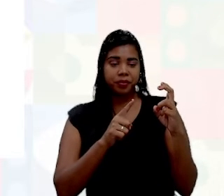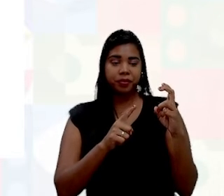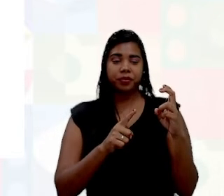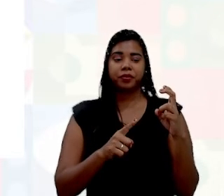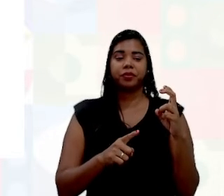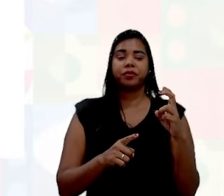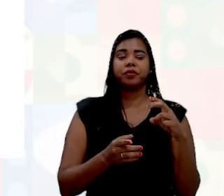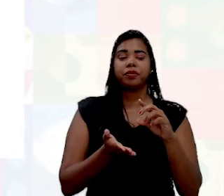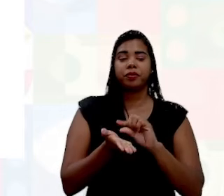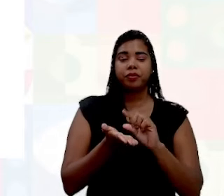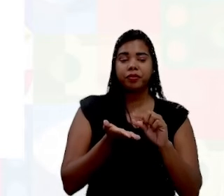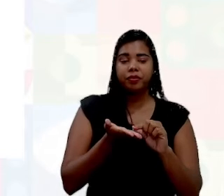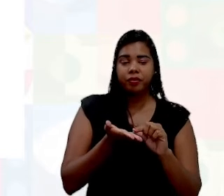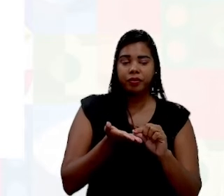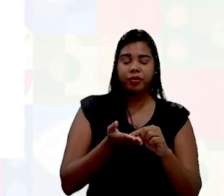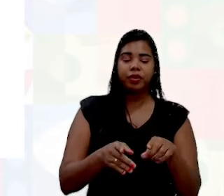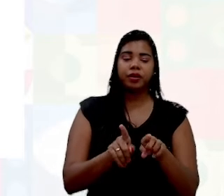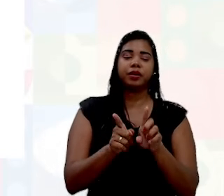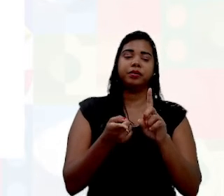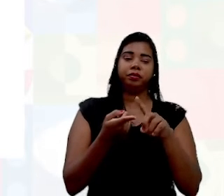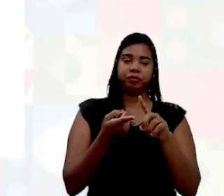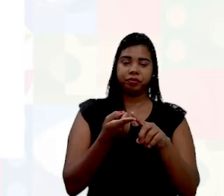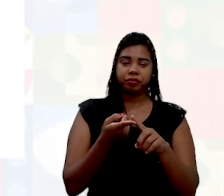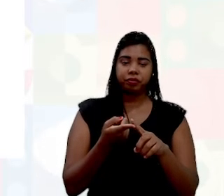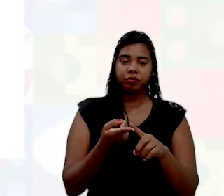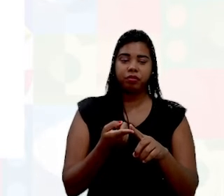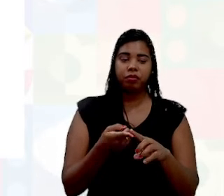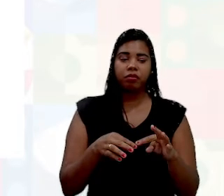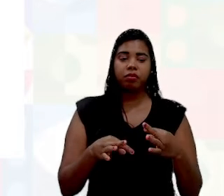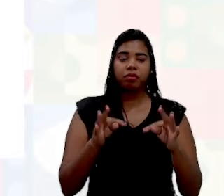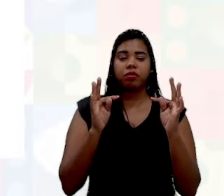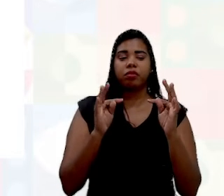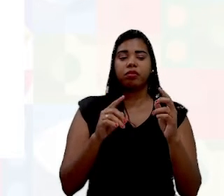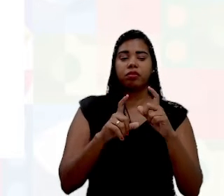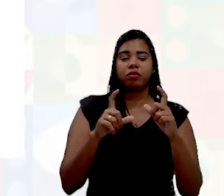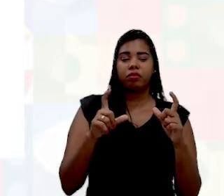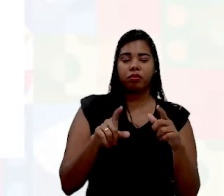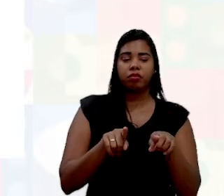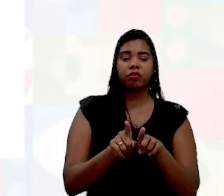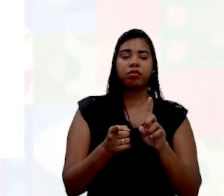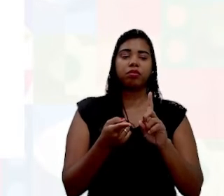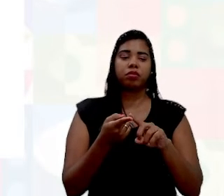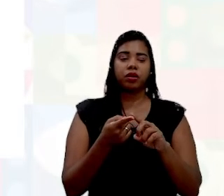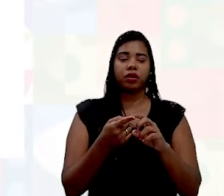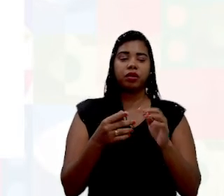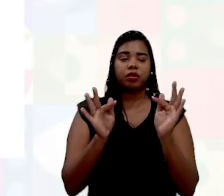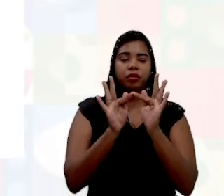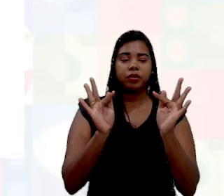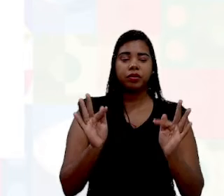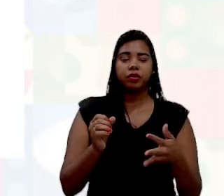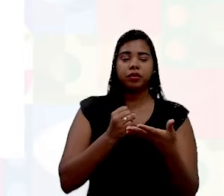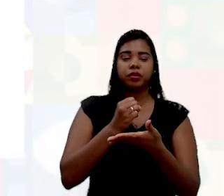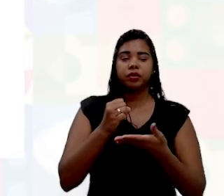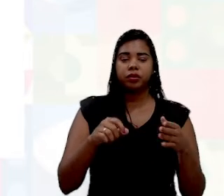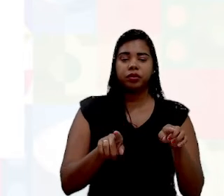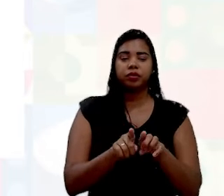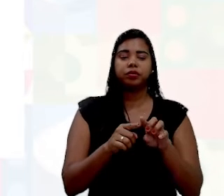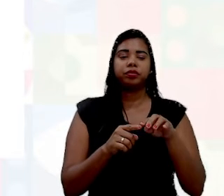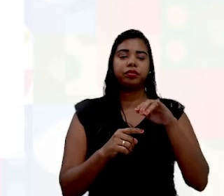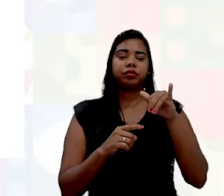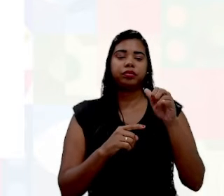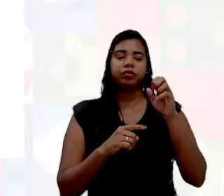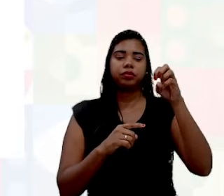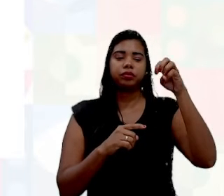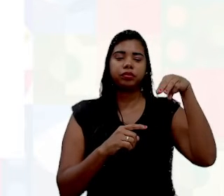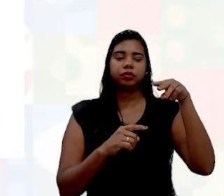arquivos, né, que é os templates tag, que são justamente entre chaves, a gente coloca algumas funções básicas do Django, né, como o for,